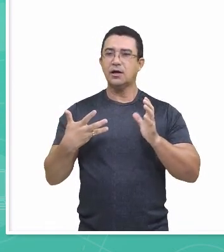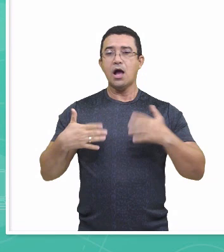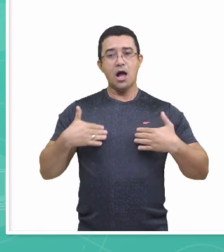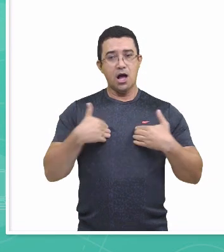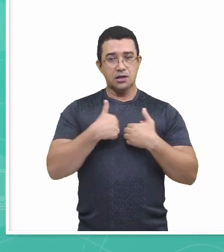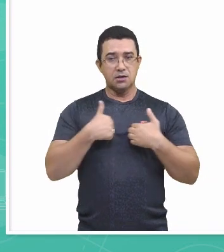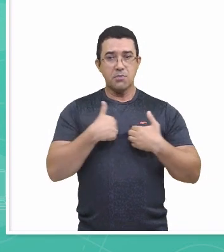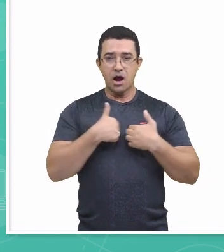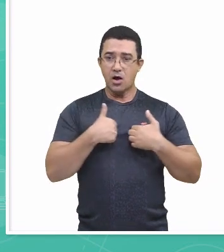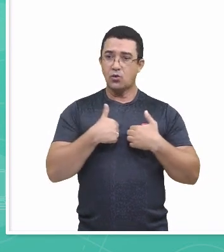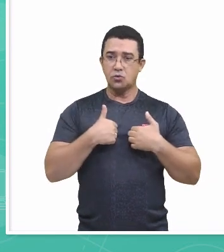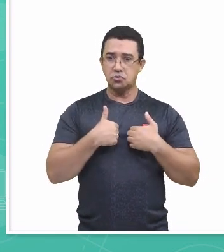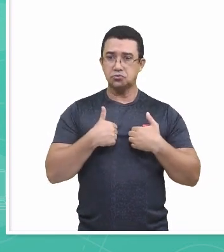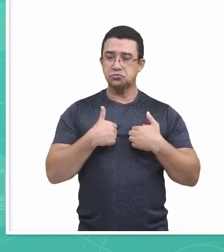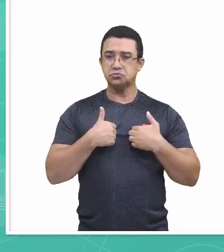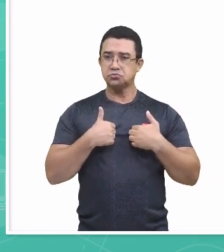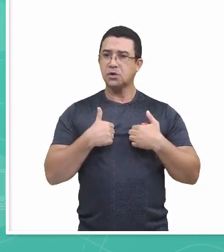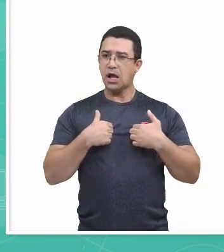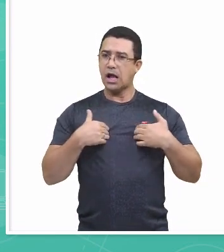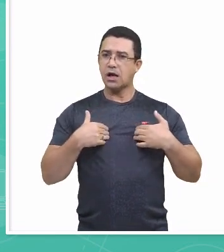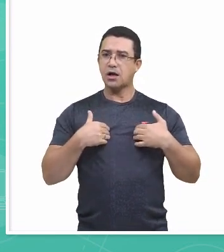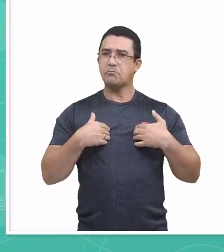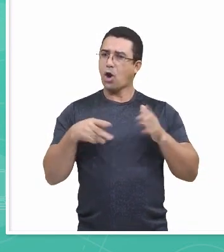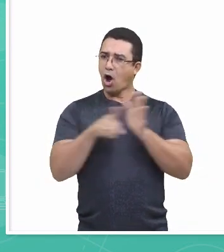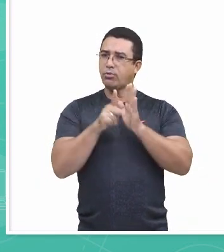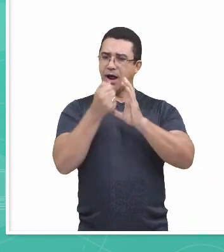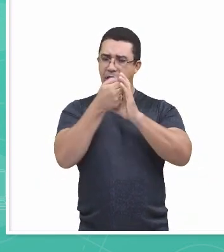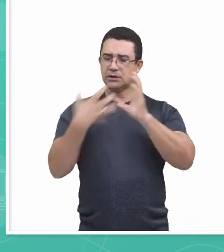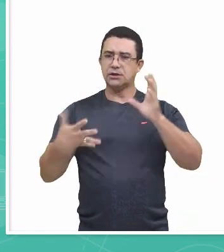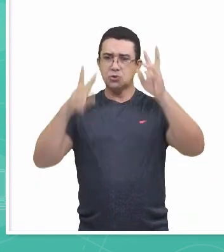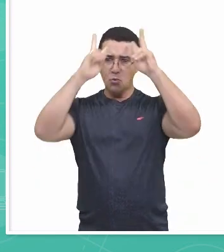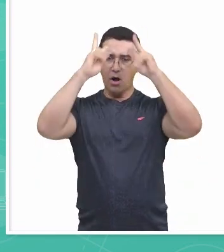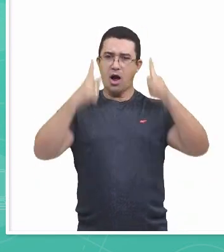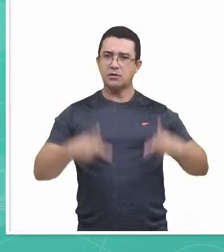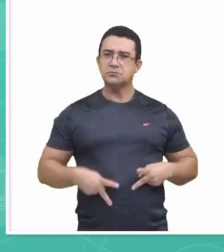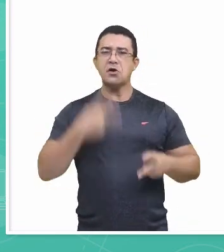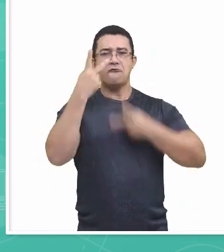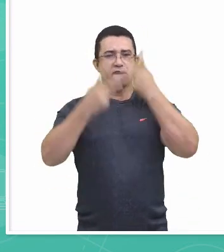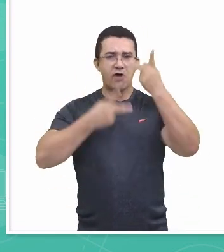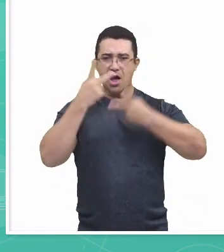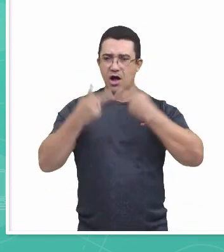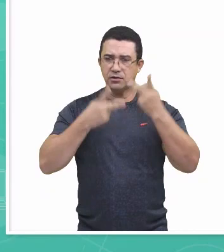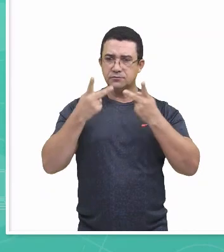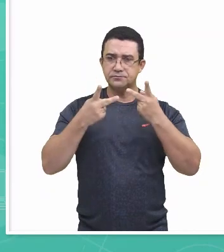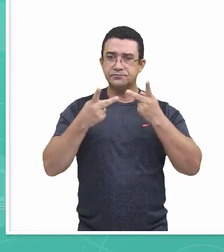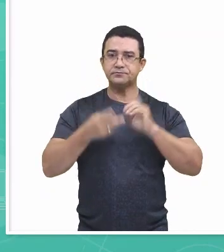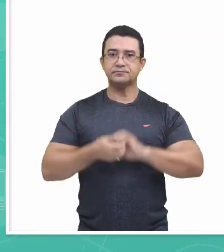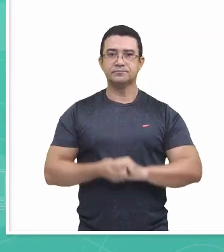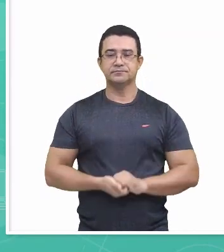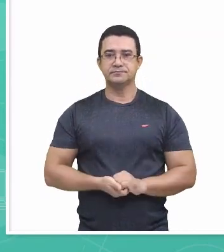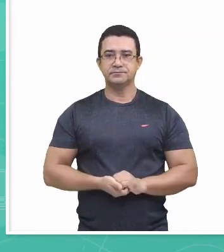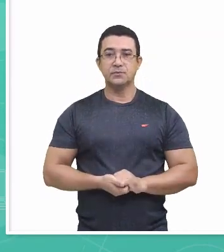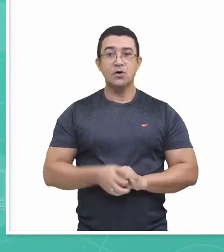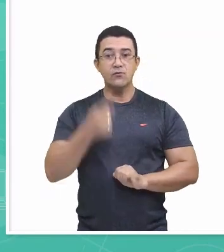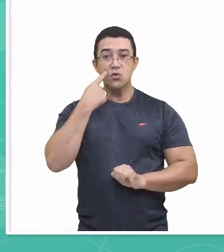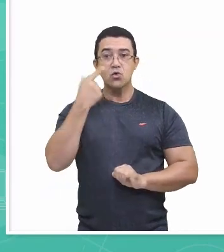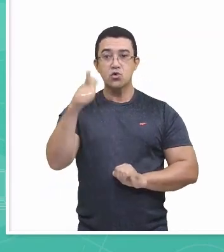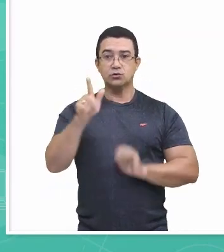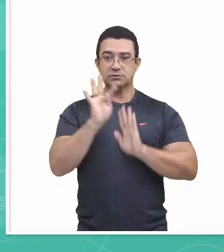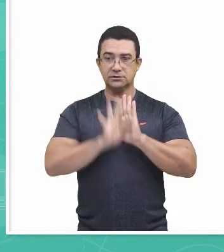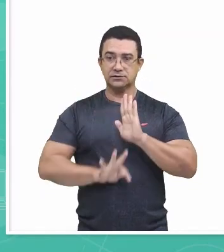animais têm características humanas, eles falam e tudo mais. Bacana? Vamos tratar de outro texto? Olha só, observe